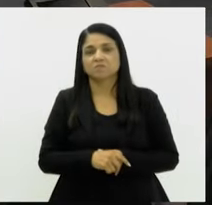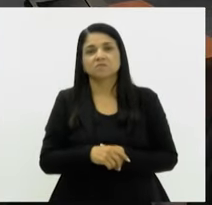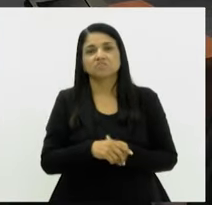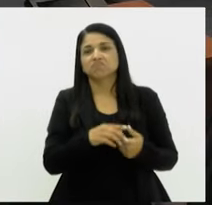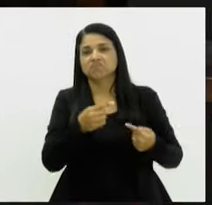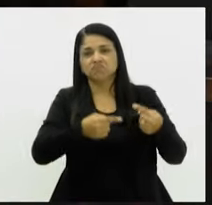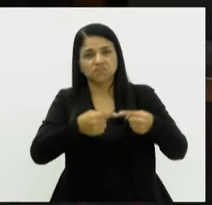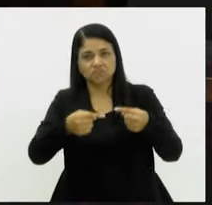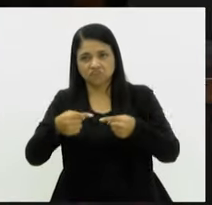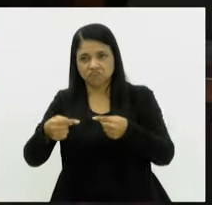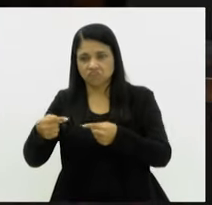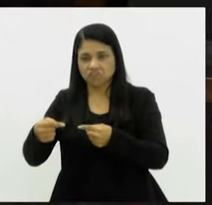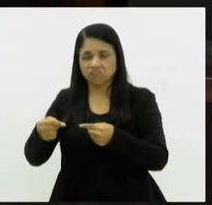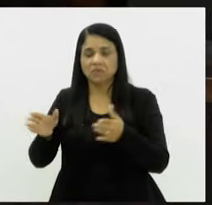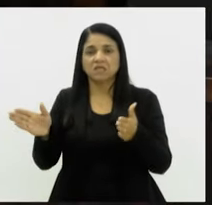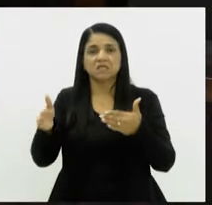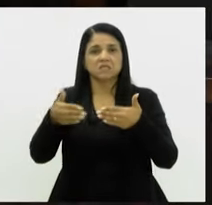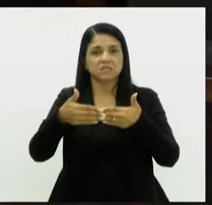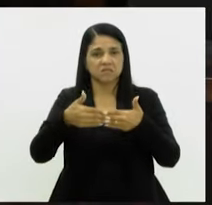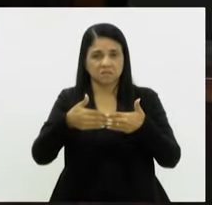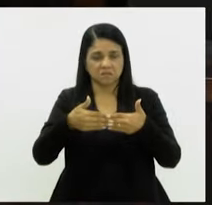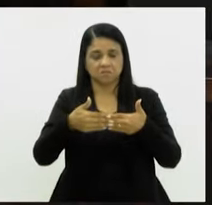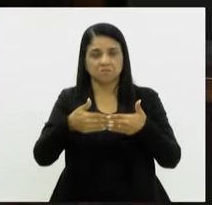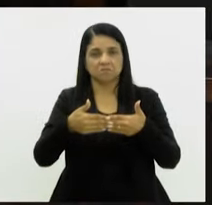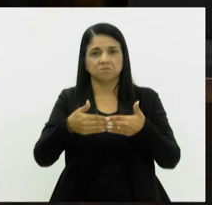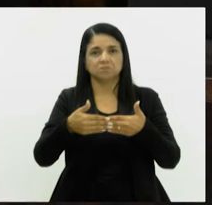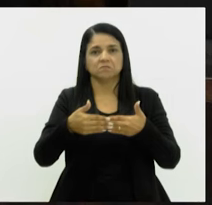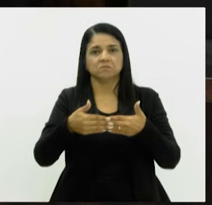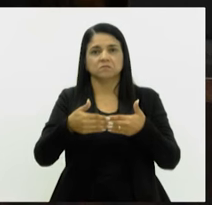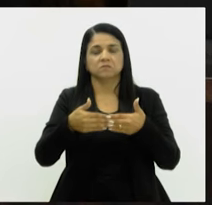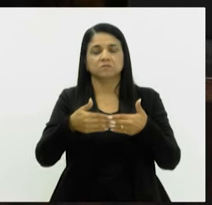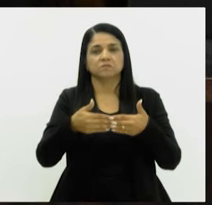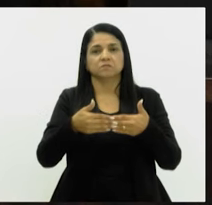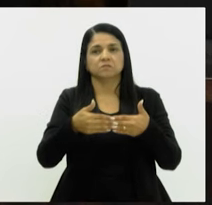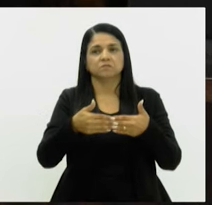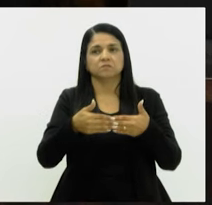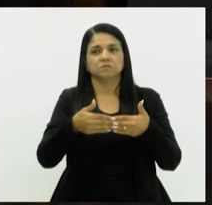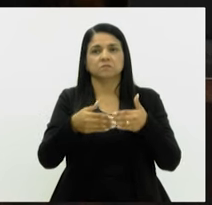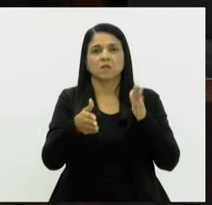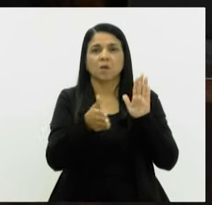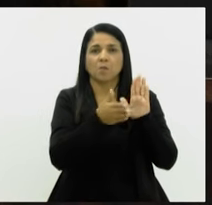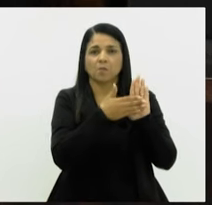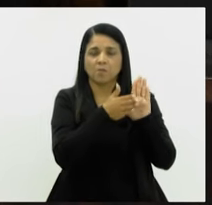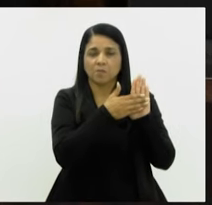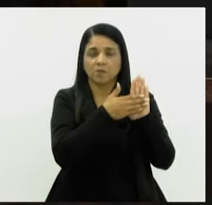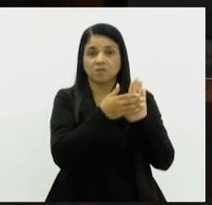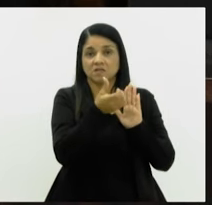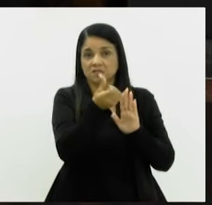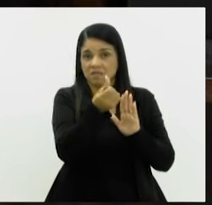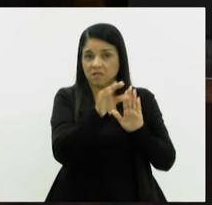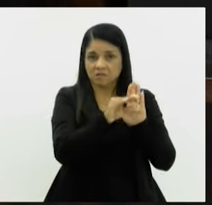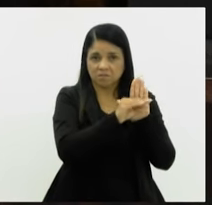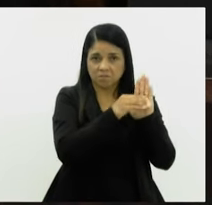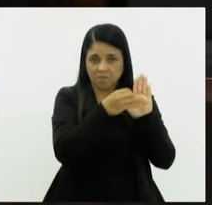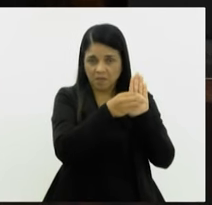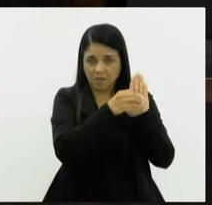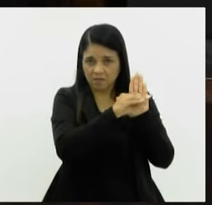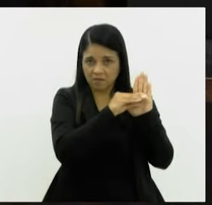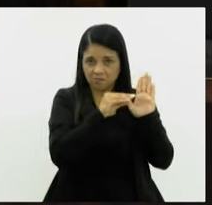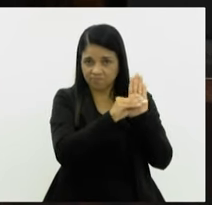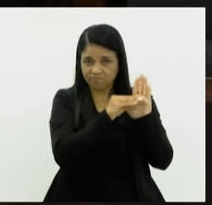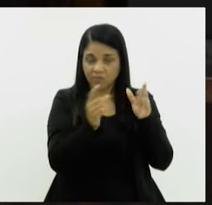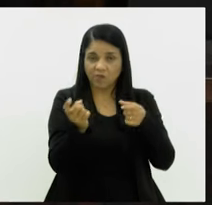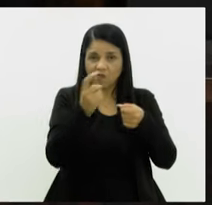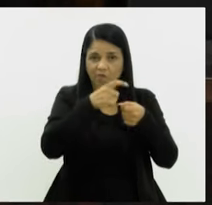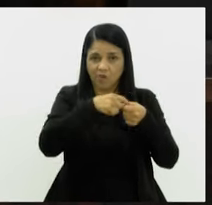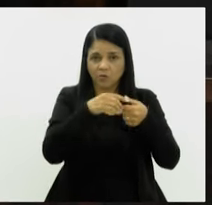queira discutir, encerrada a discussão, a presente proposta recebeu 6 emendas e